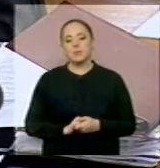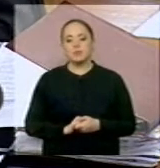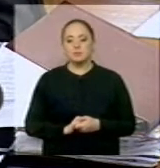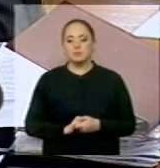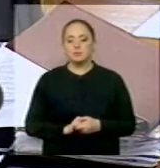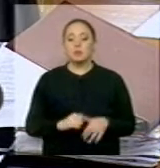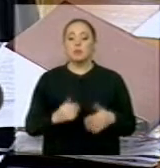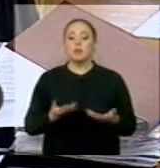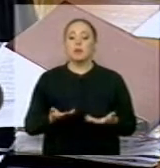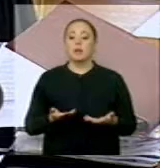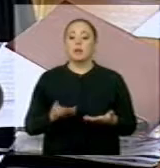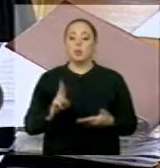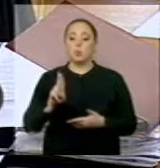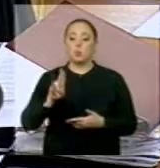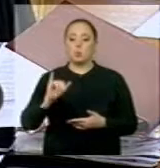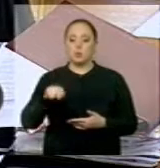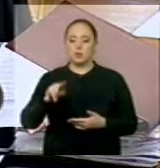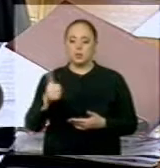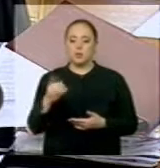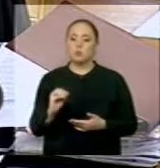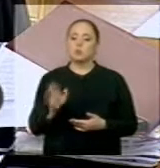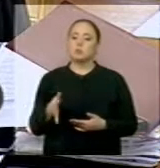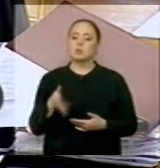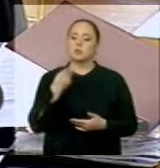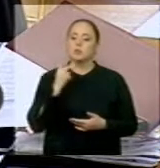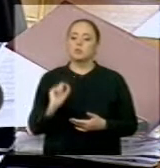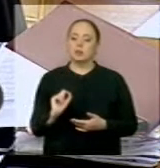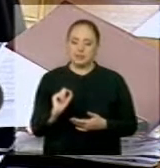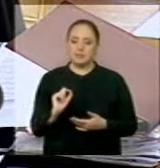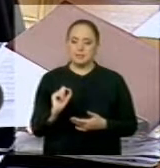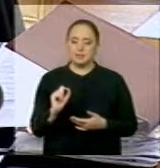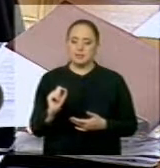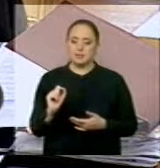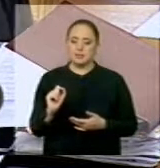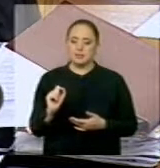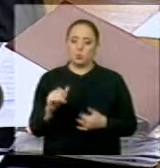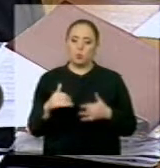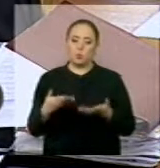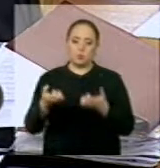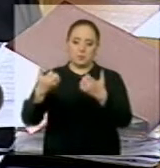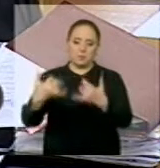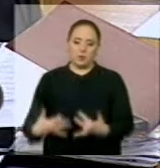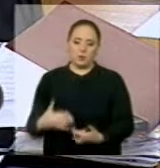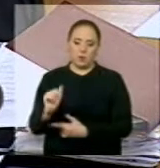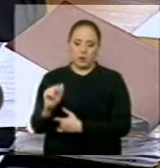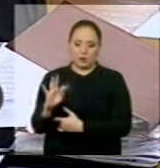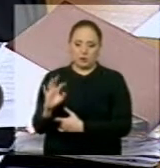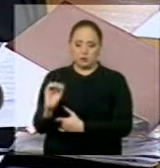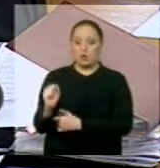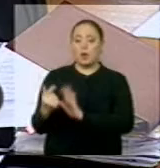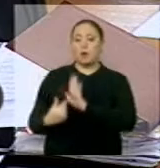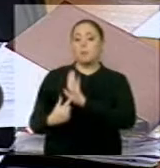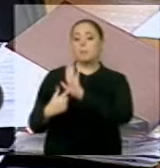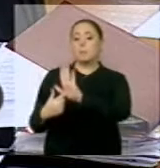própria União, ela, na sua manifestação nos autos, demonstra